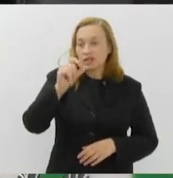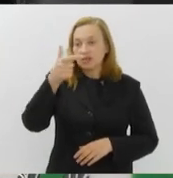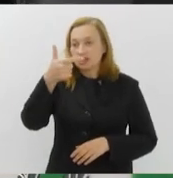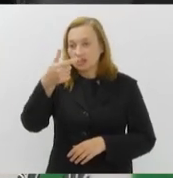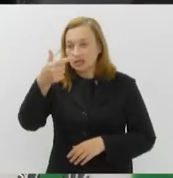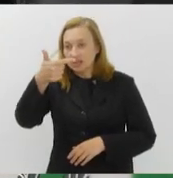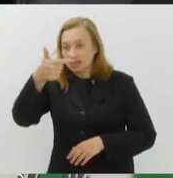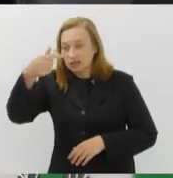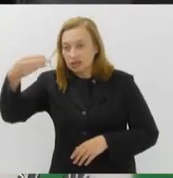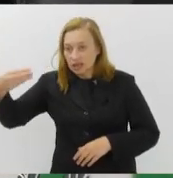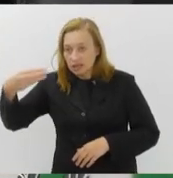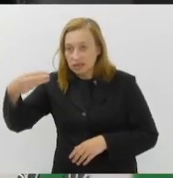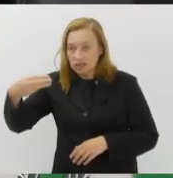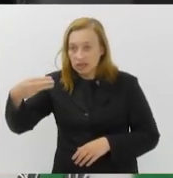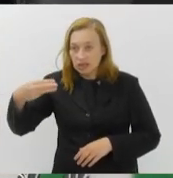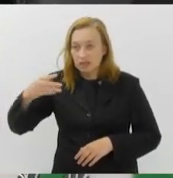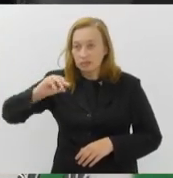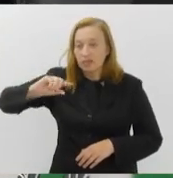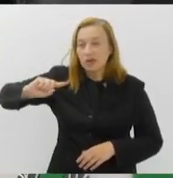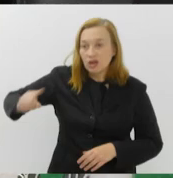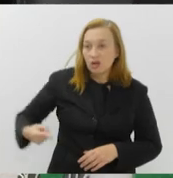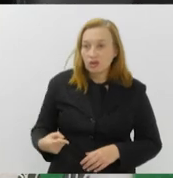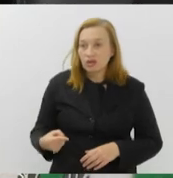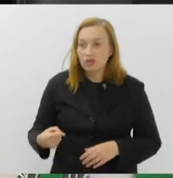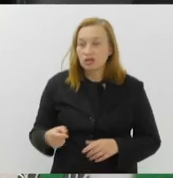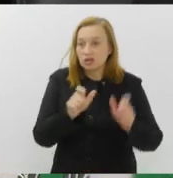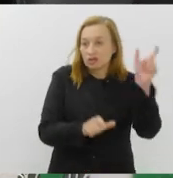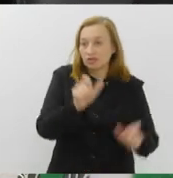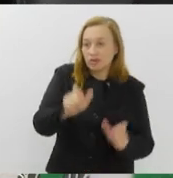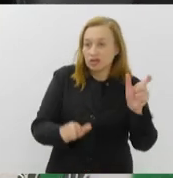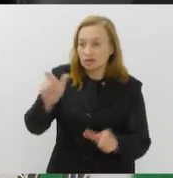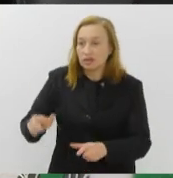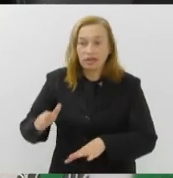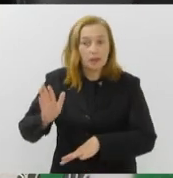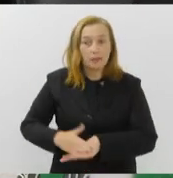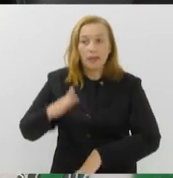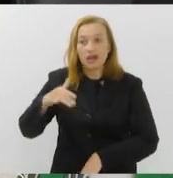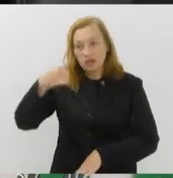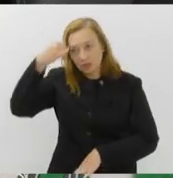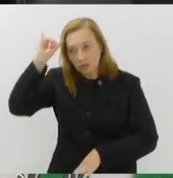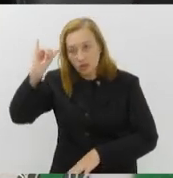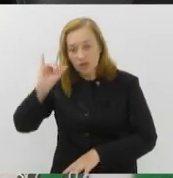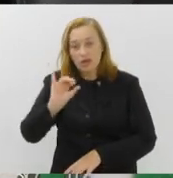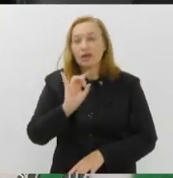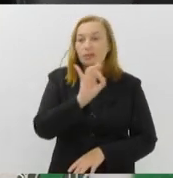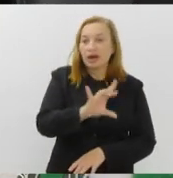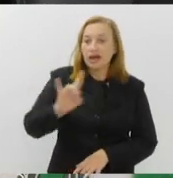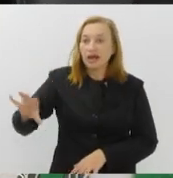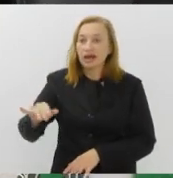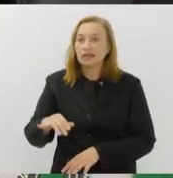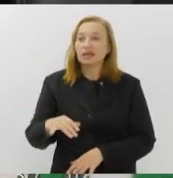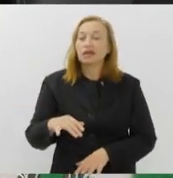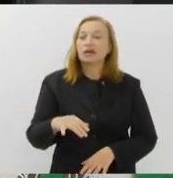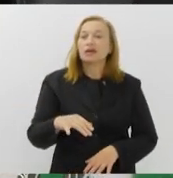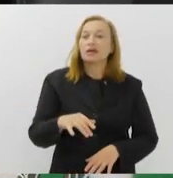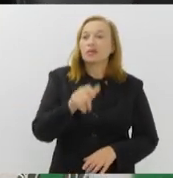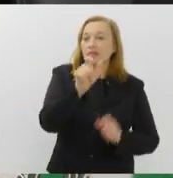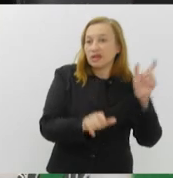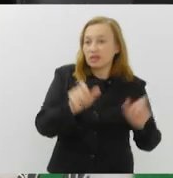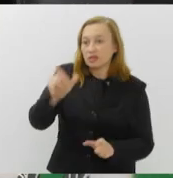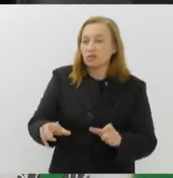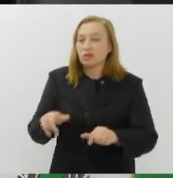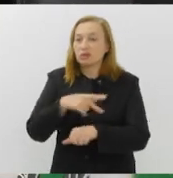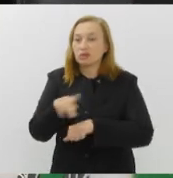de população. Então, tem mais de uma cabeça de boi para cada uma pessoa no nosso país, e ainda